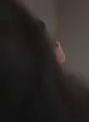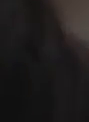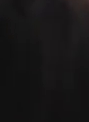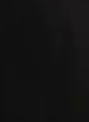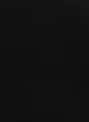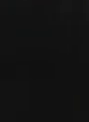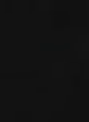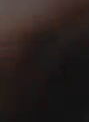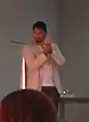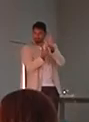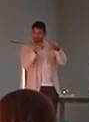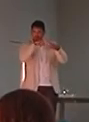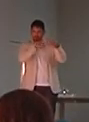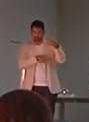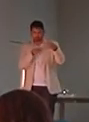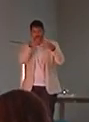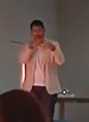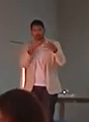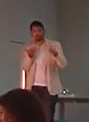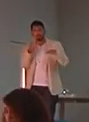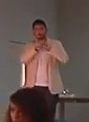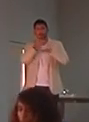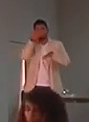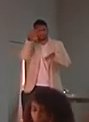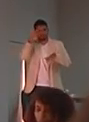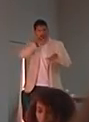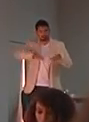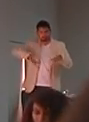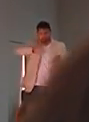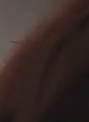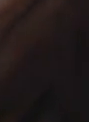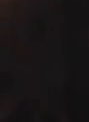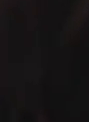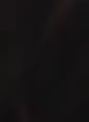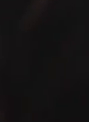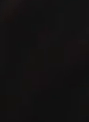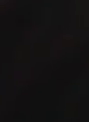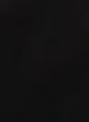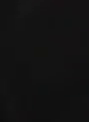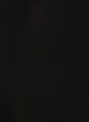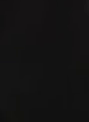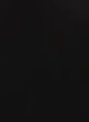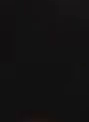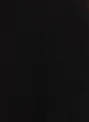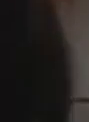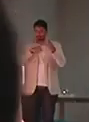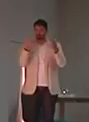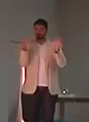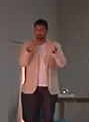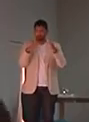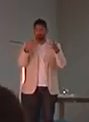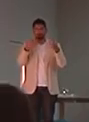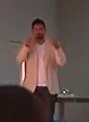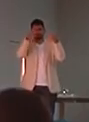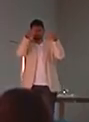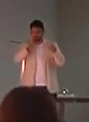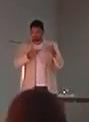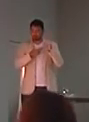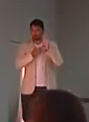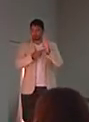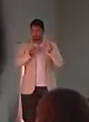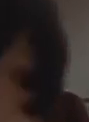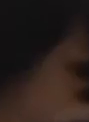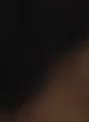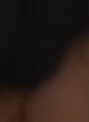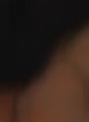aqui: integração das pessoas, diálogo permanente, competência plena, transparência, impessoalidade e